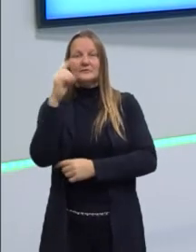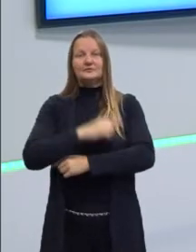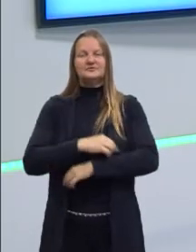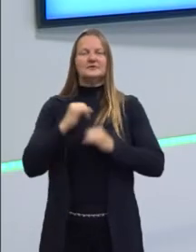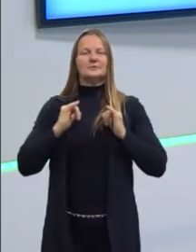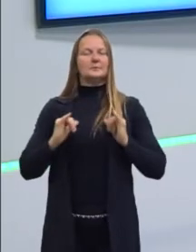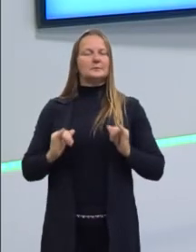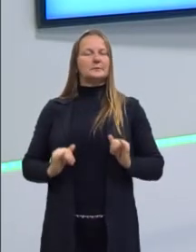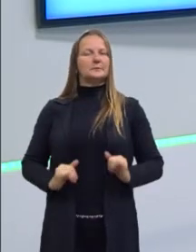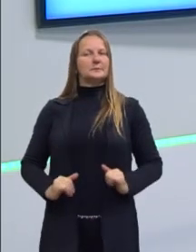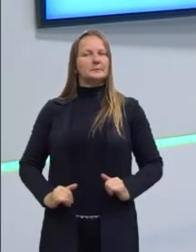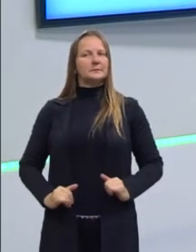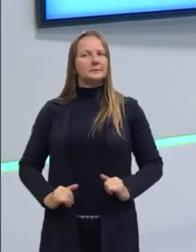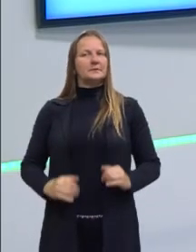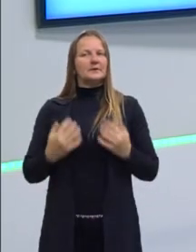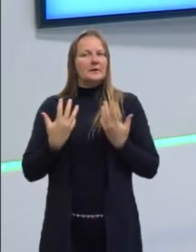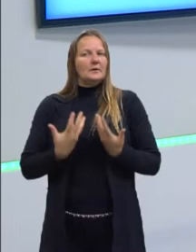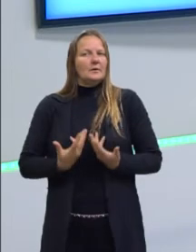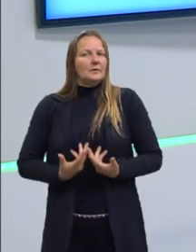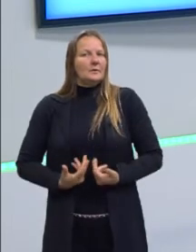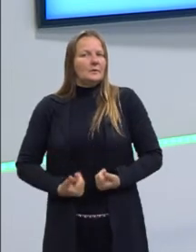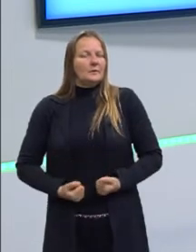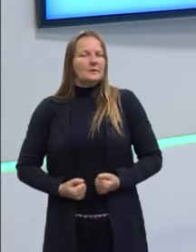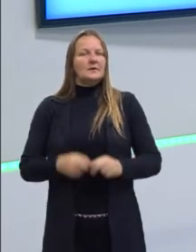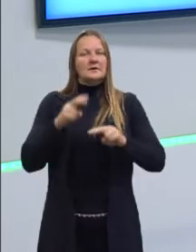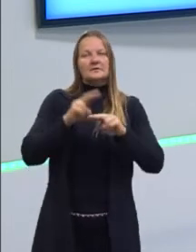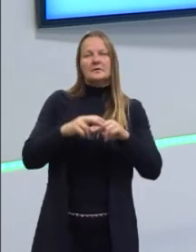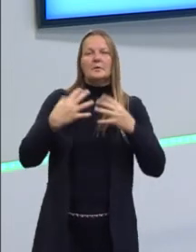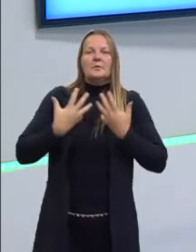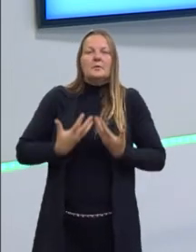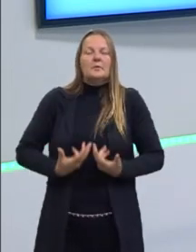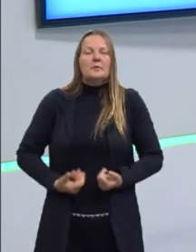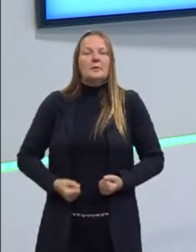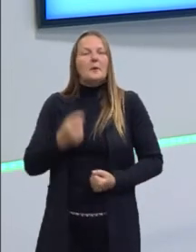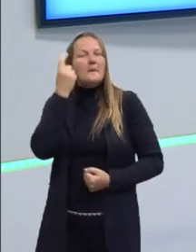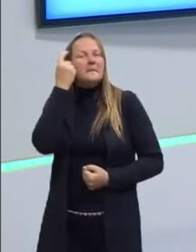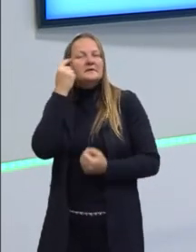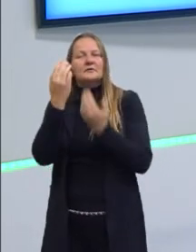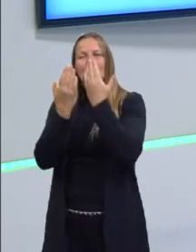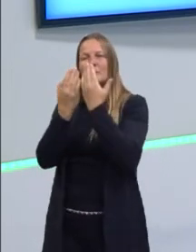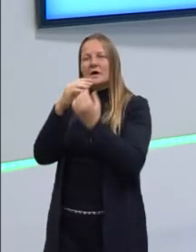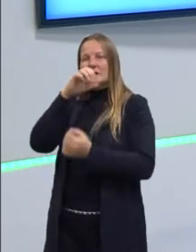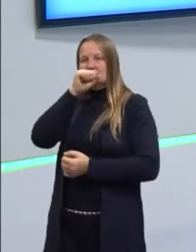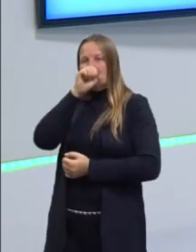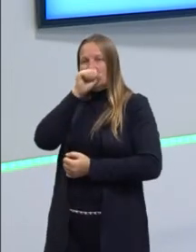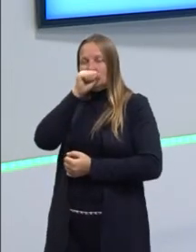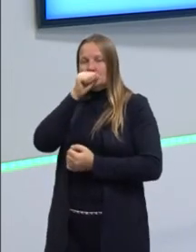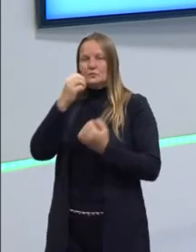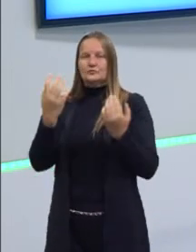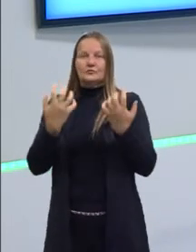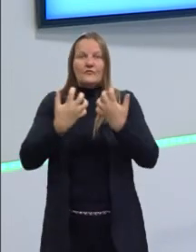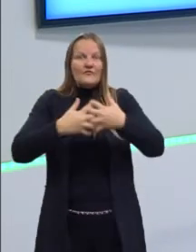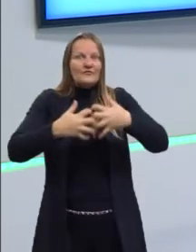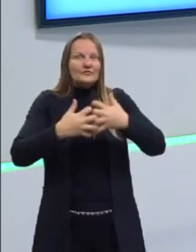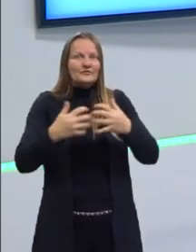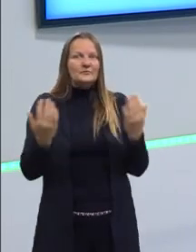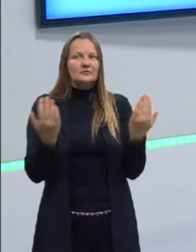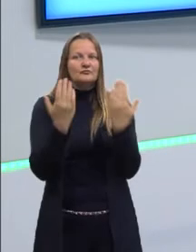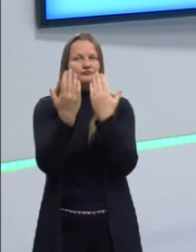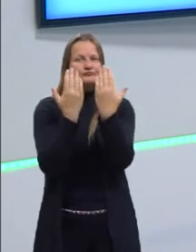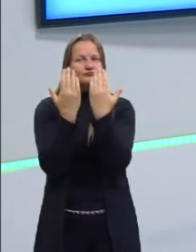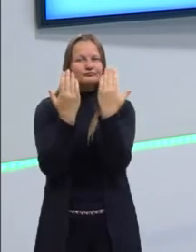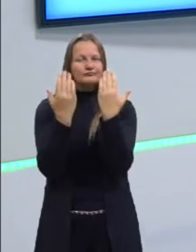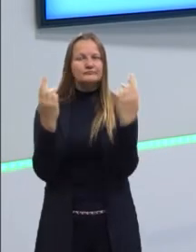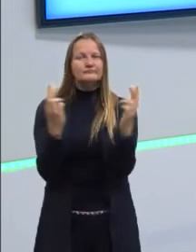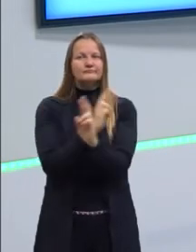de descanso então sentar e descansar como se fosse sábado são elementos que funcionam em base de